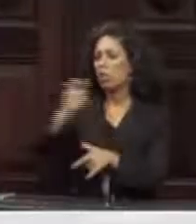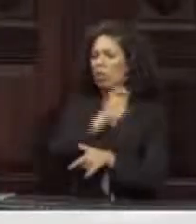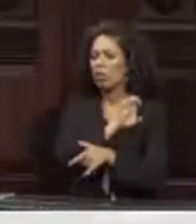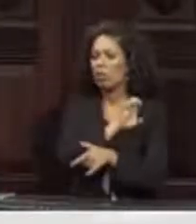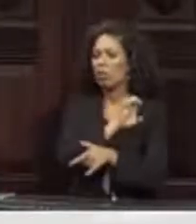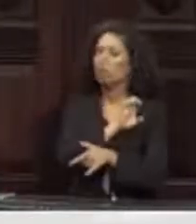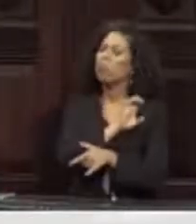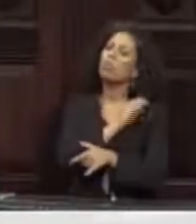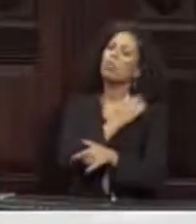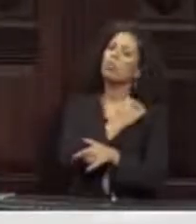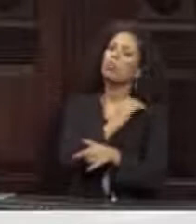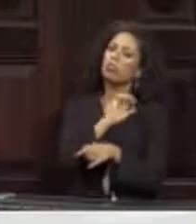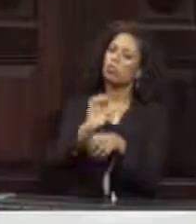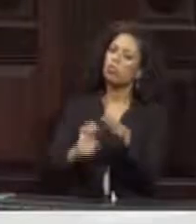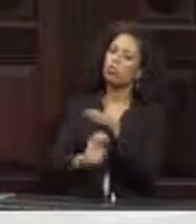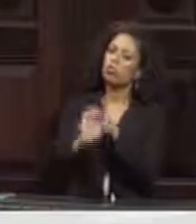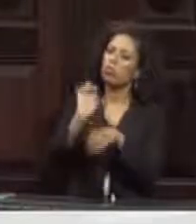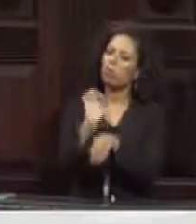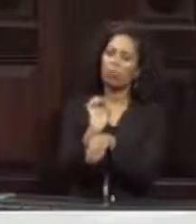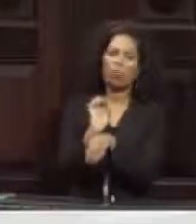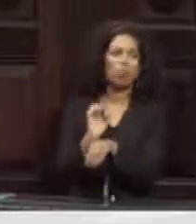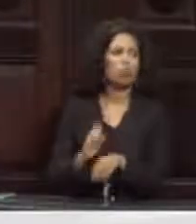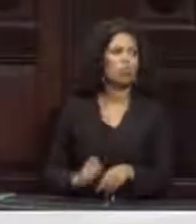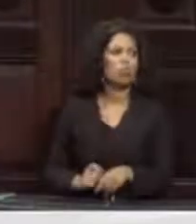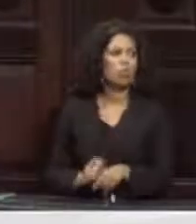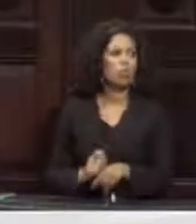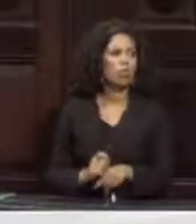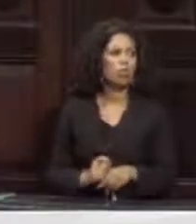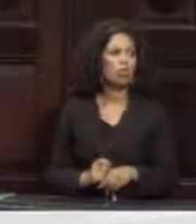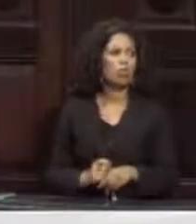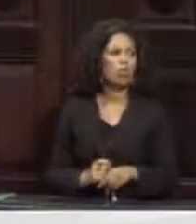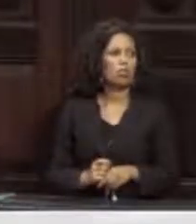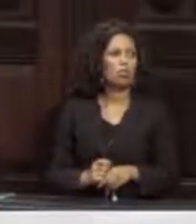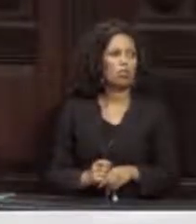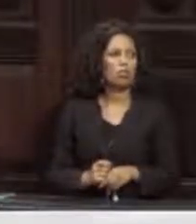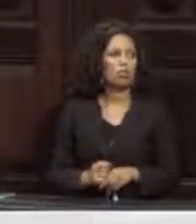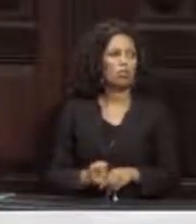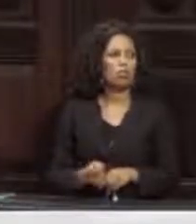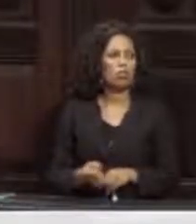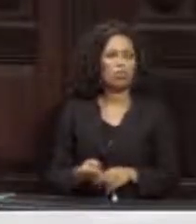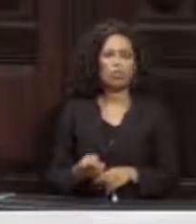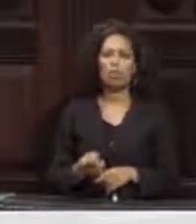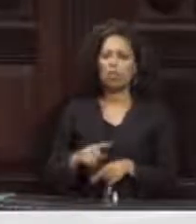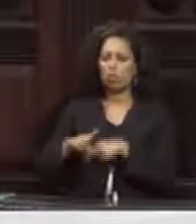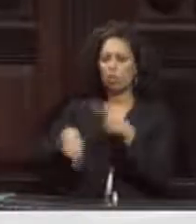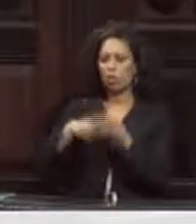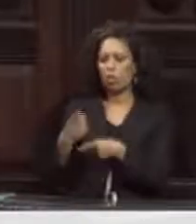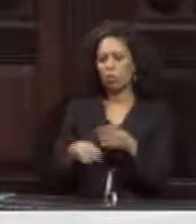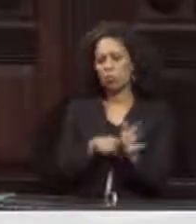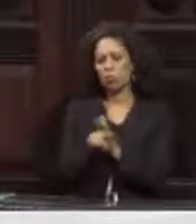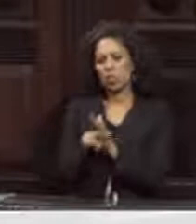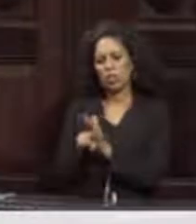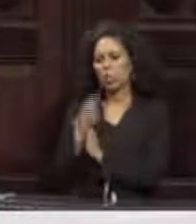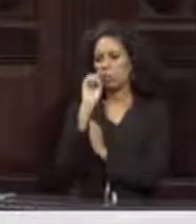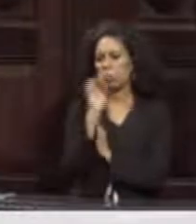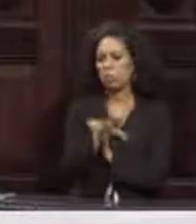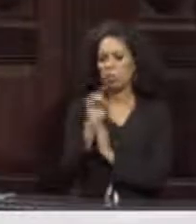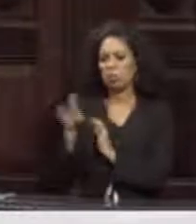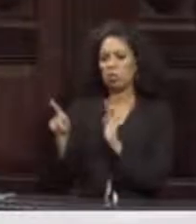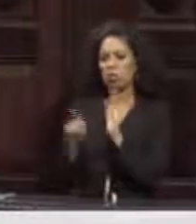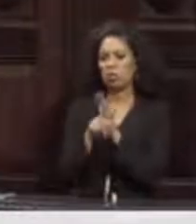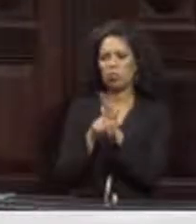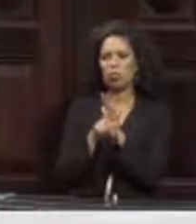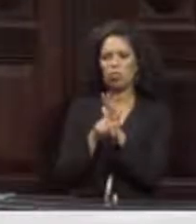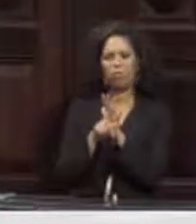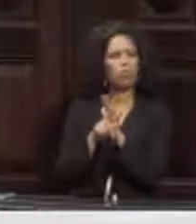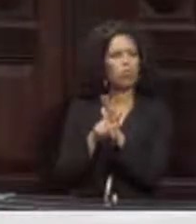leilão reverso. Quando nós fazemos, né, o exame desses projetos de lei e